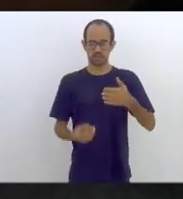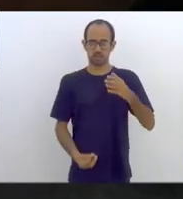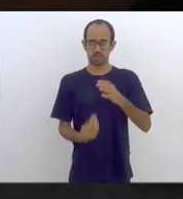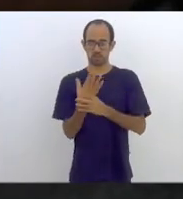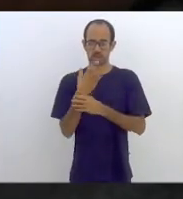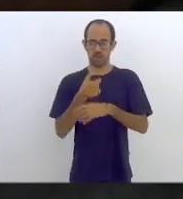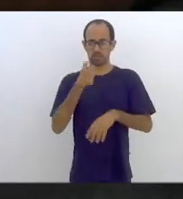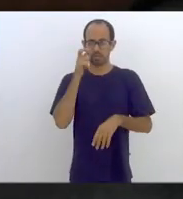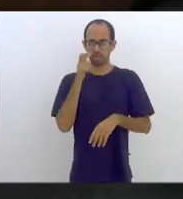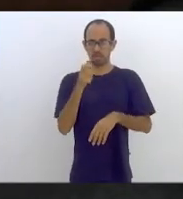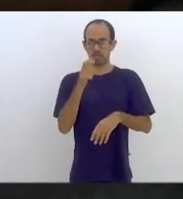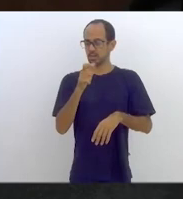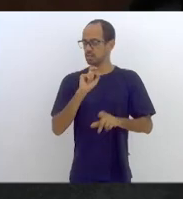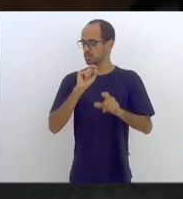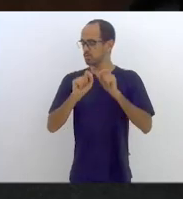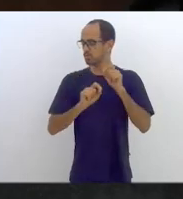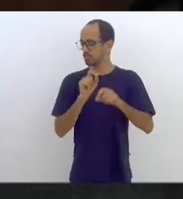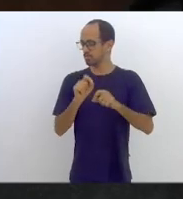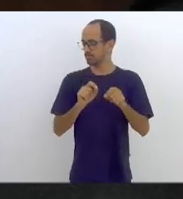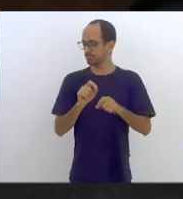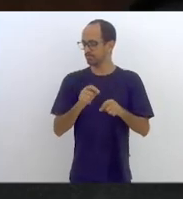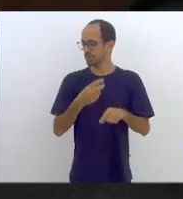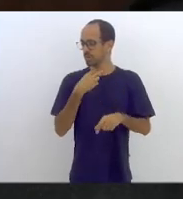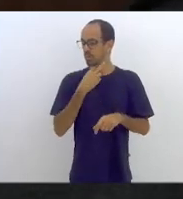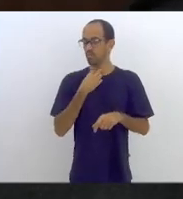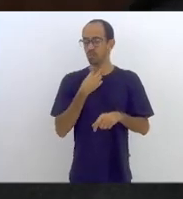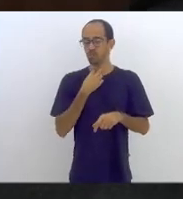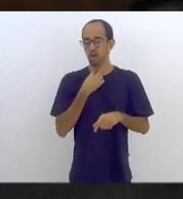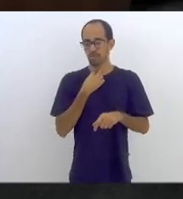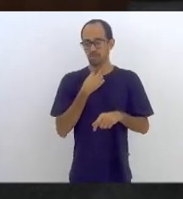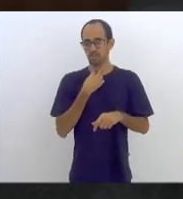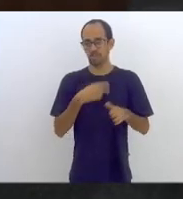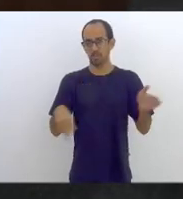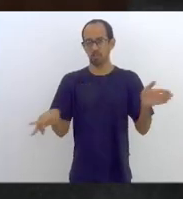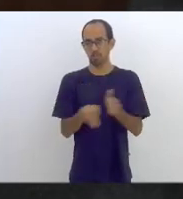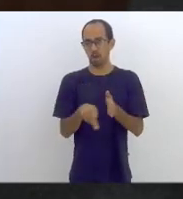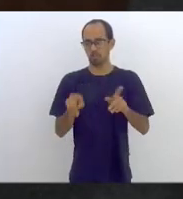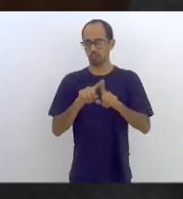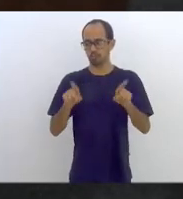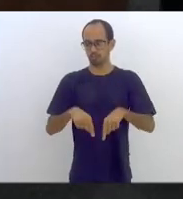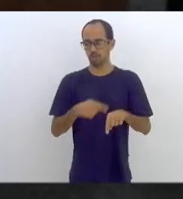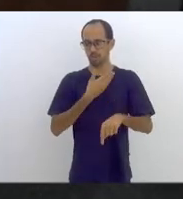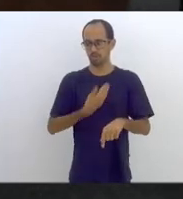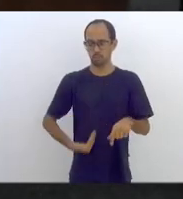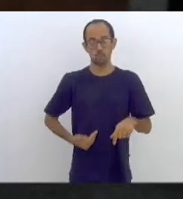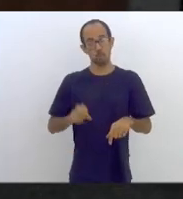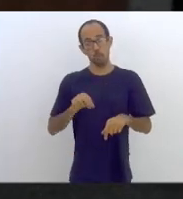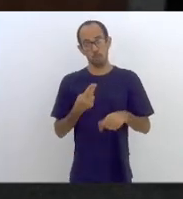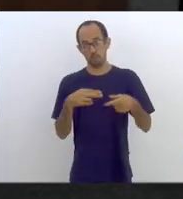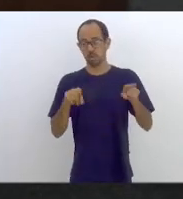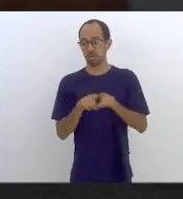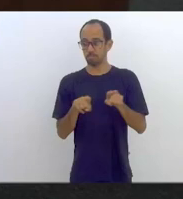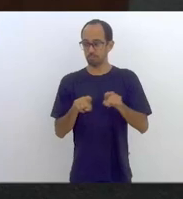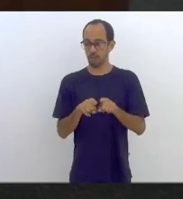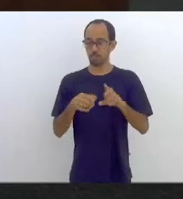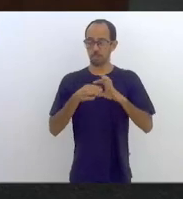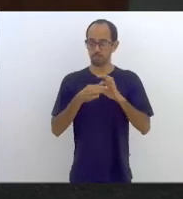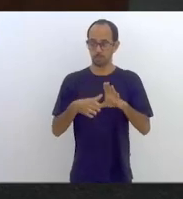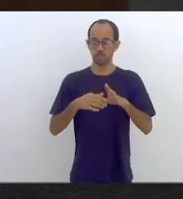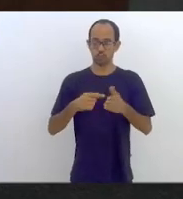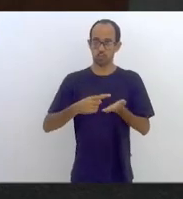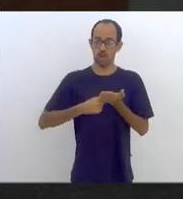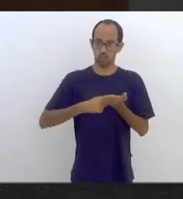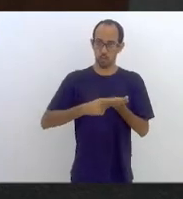no interesse de dar voz ao servidor público e de alguma maneira permitir um acordo